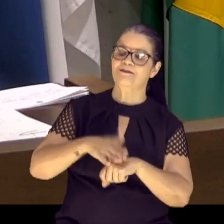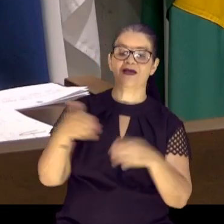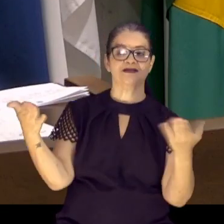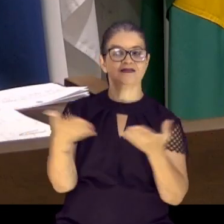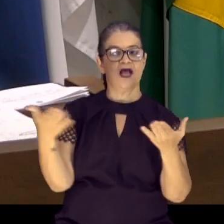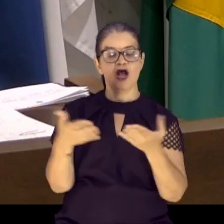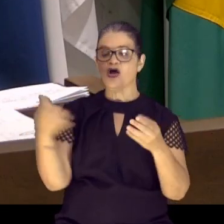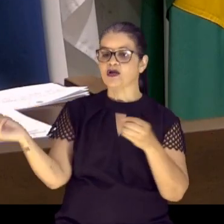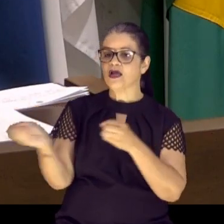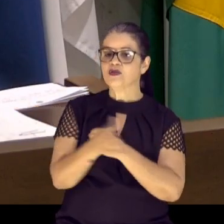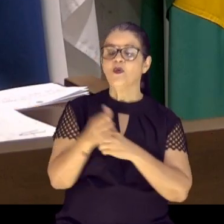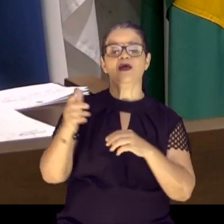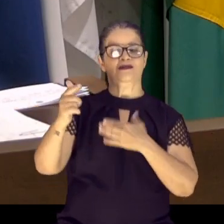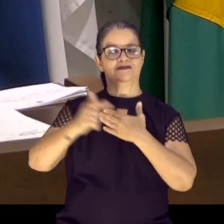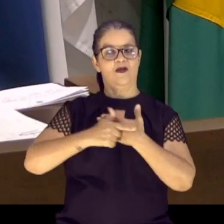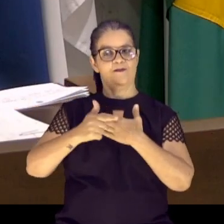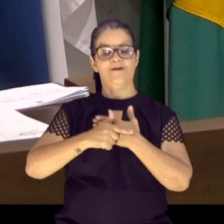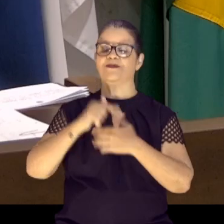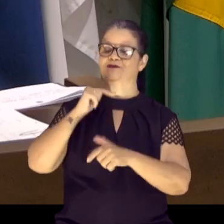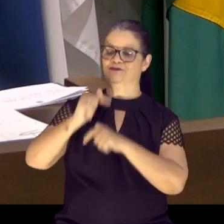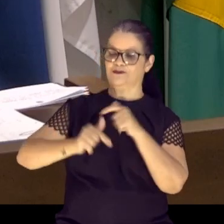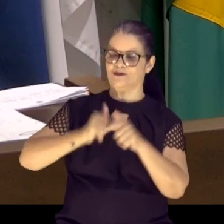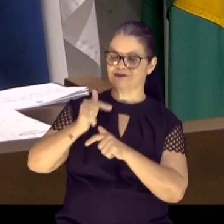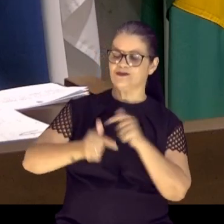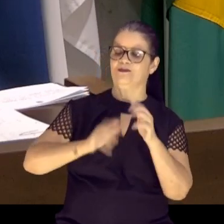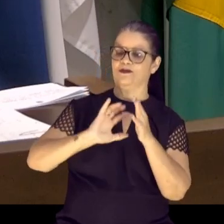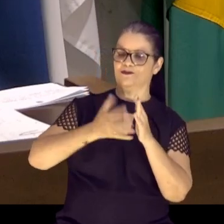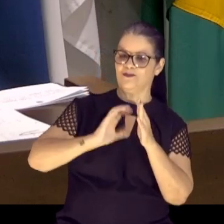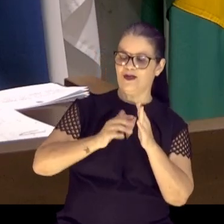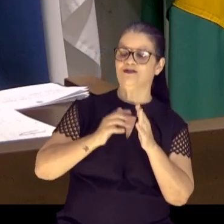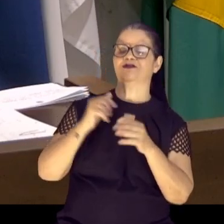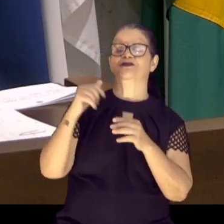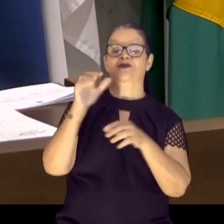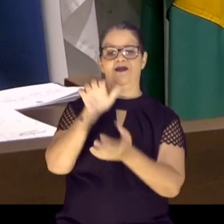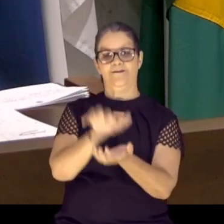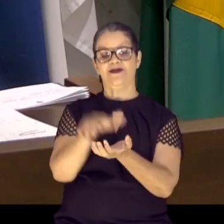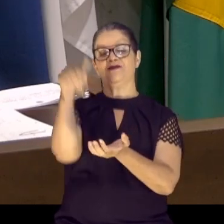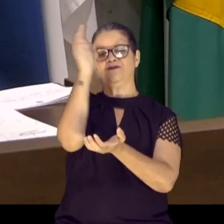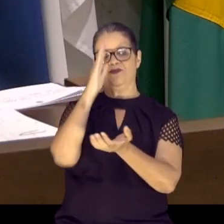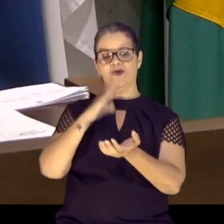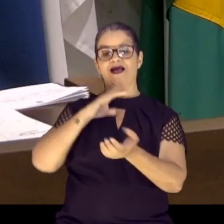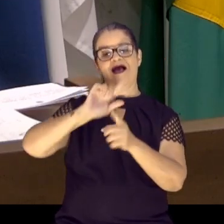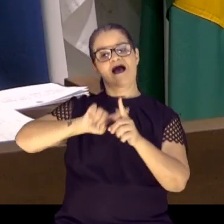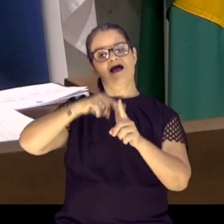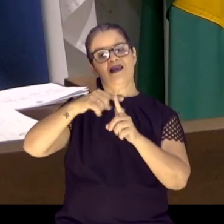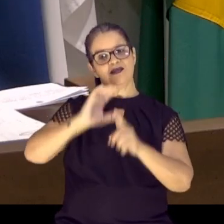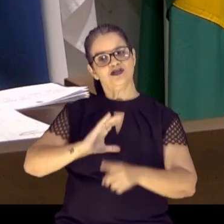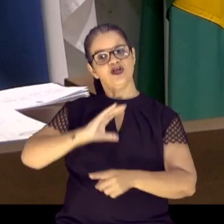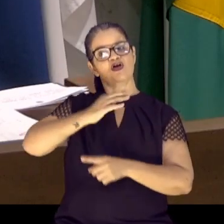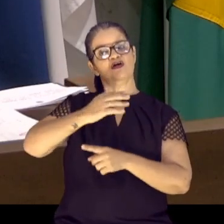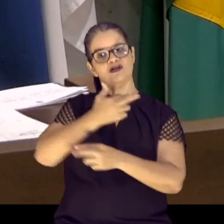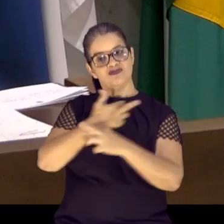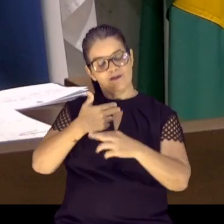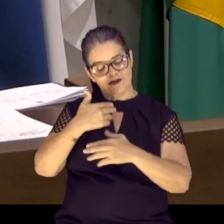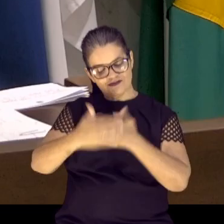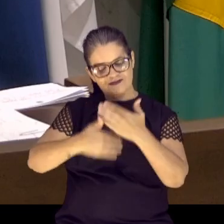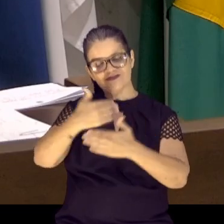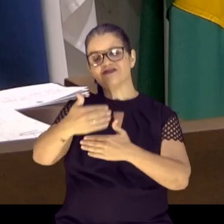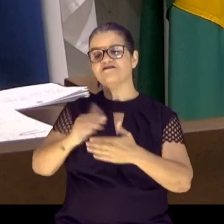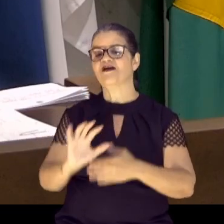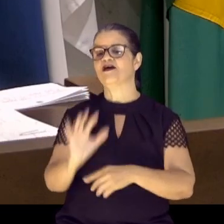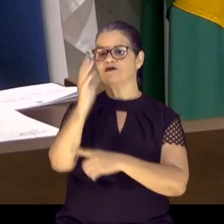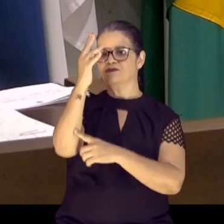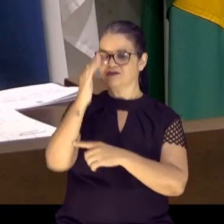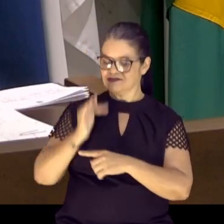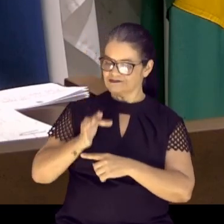atualiza o papel do nosso partido em Pernambuco e no Brasil, além de nos encorajar para o que vem pela frente. O PSB